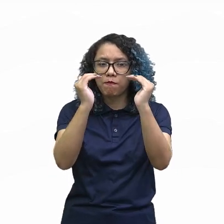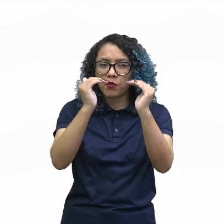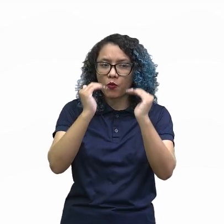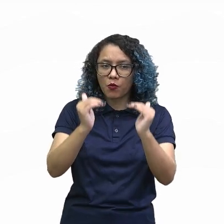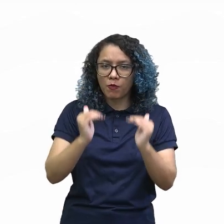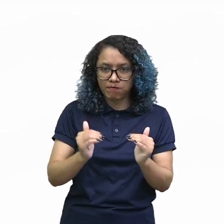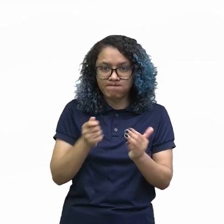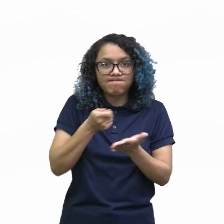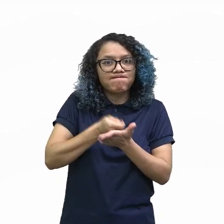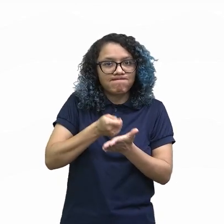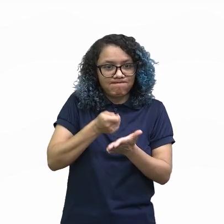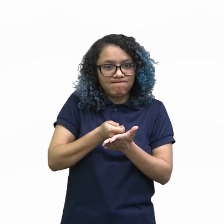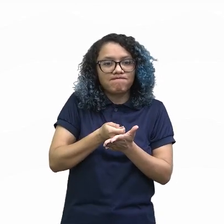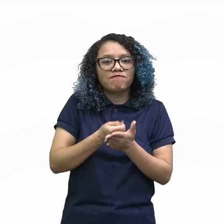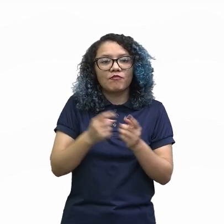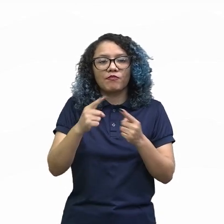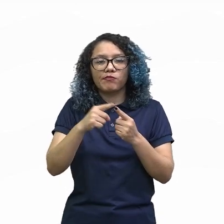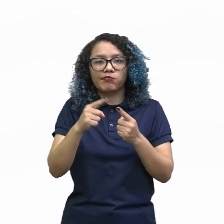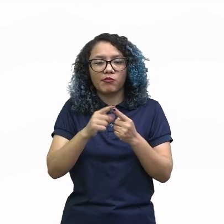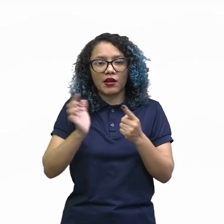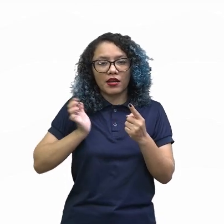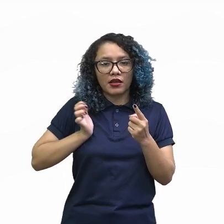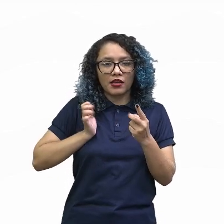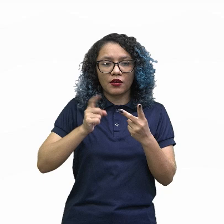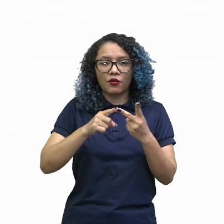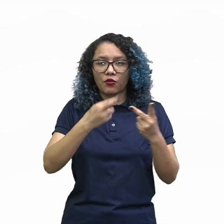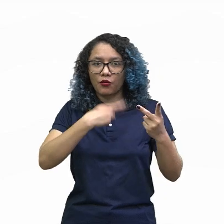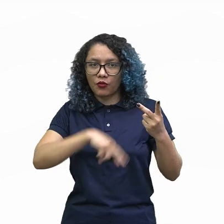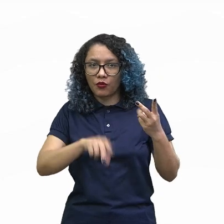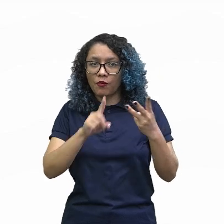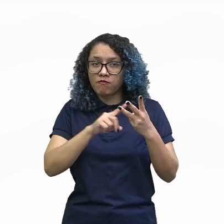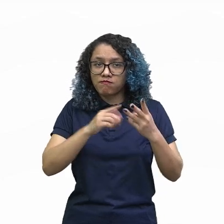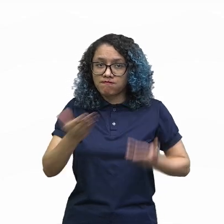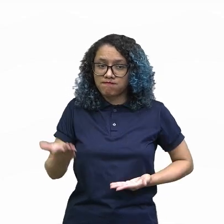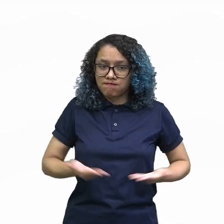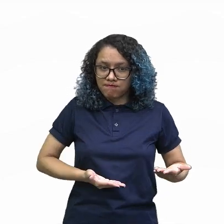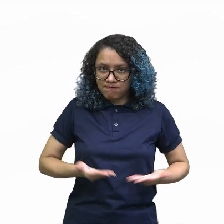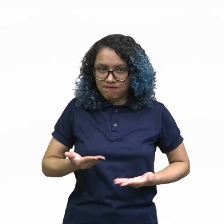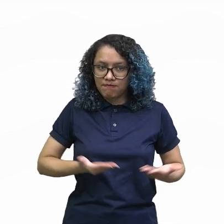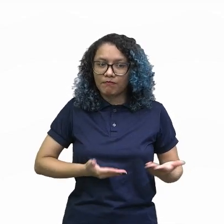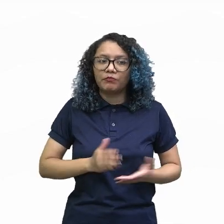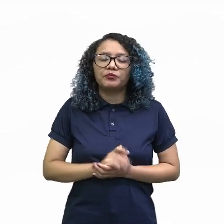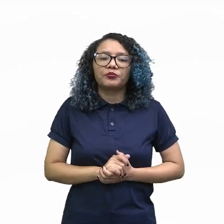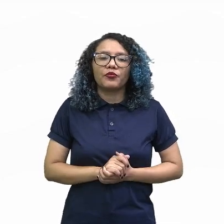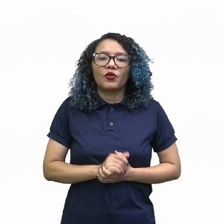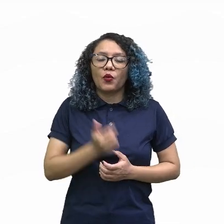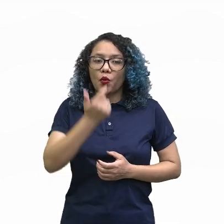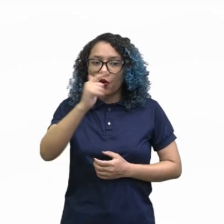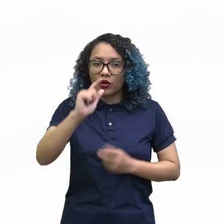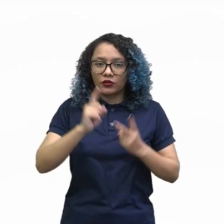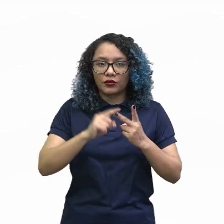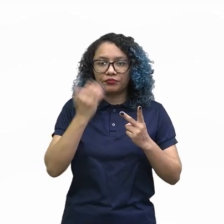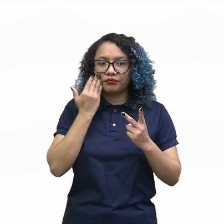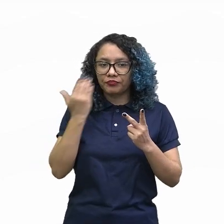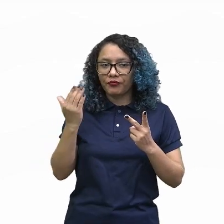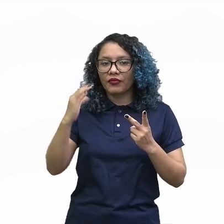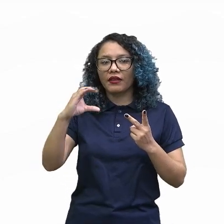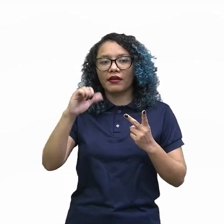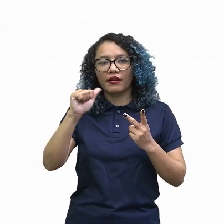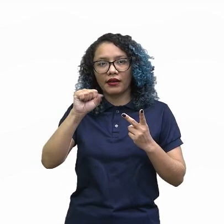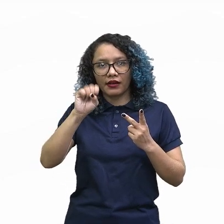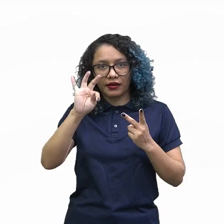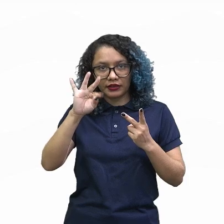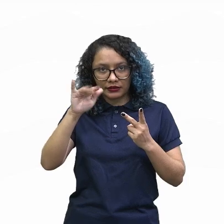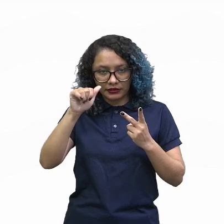rígidas, como nobreza, clero e servos, né? Depois nós temos a sociedade de castas,